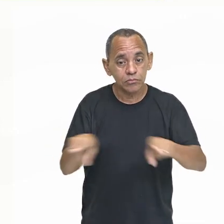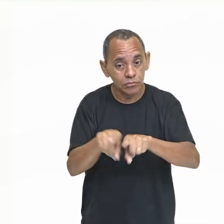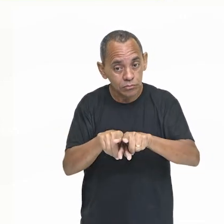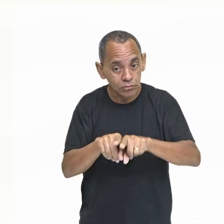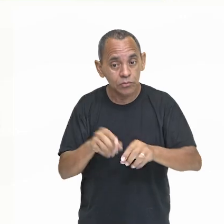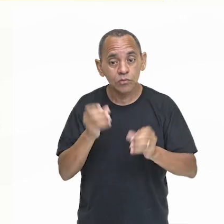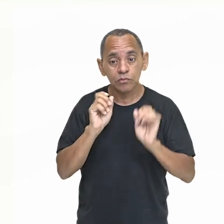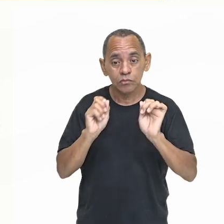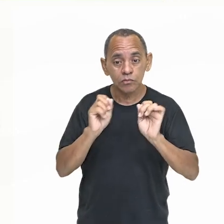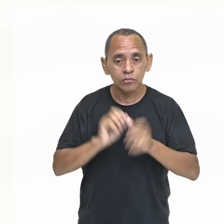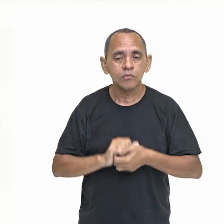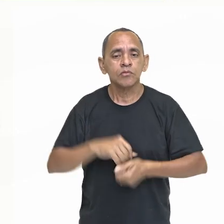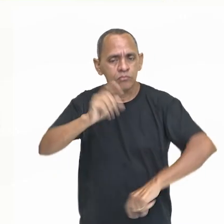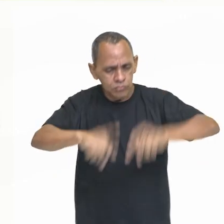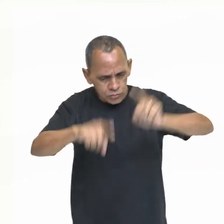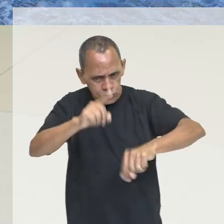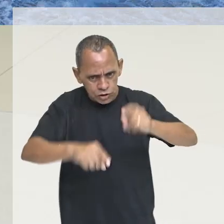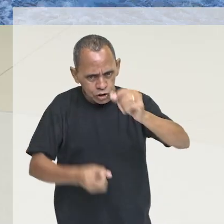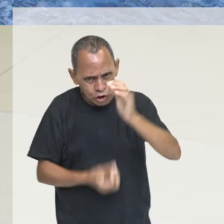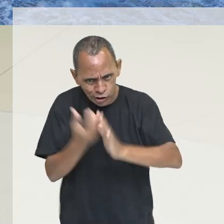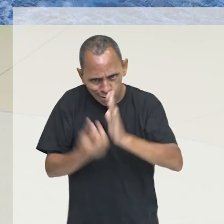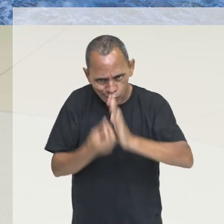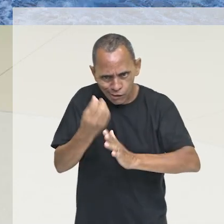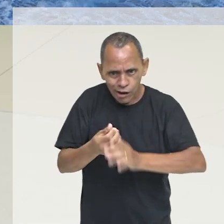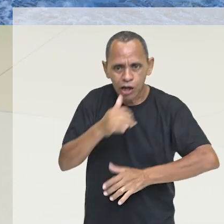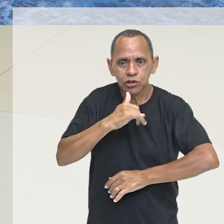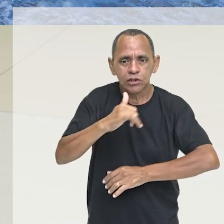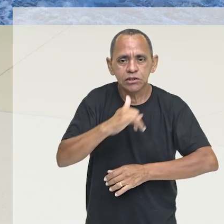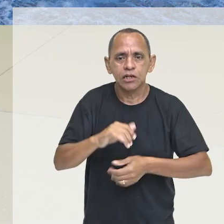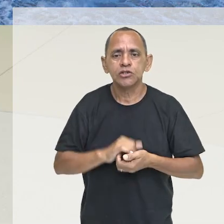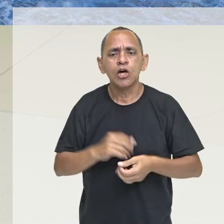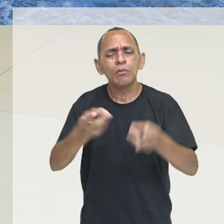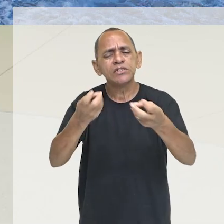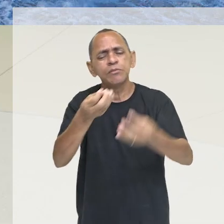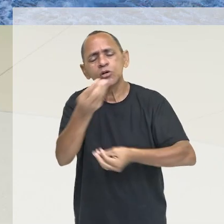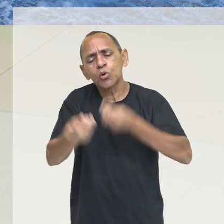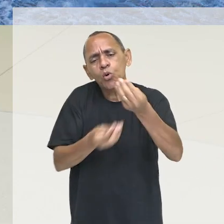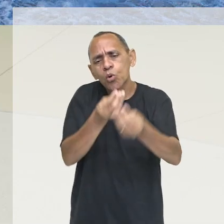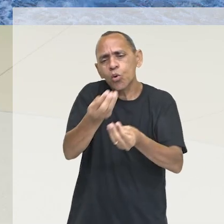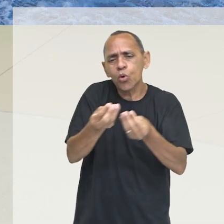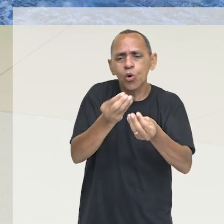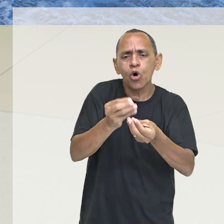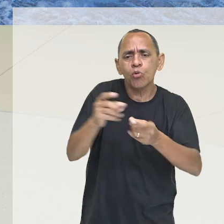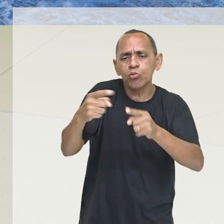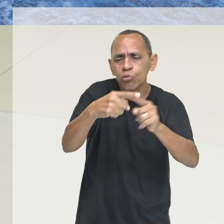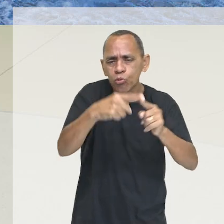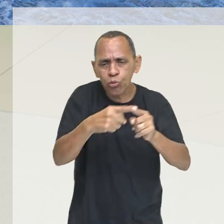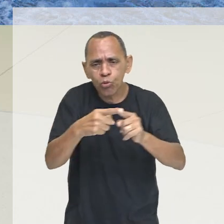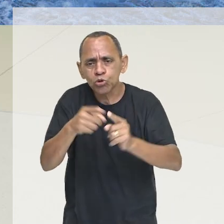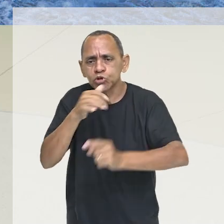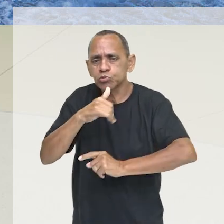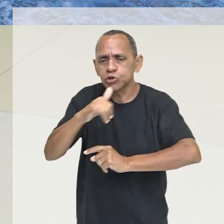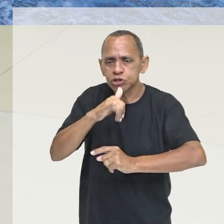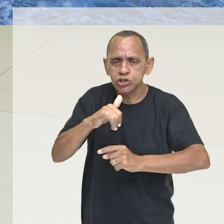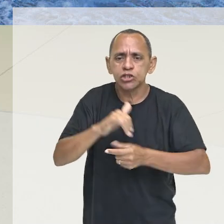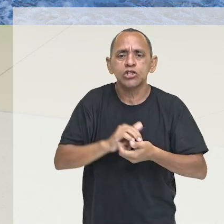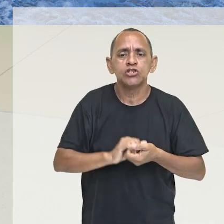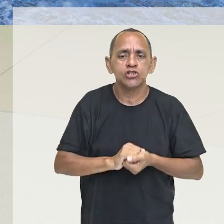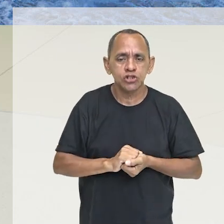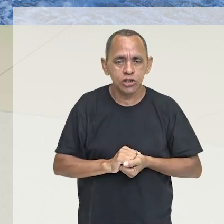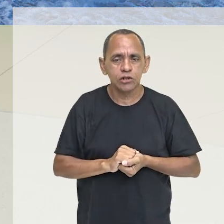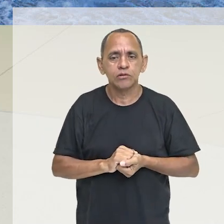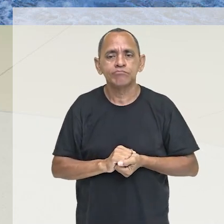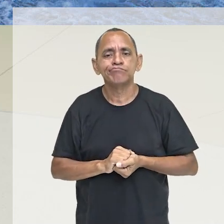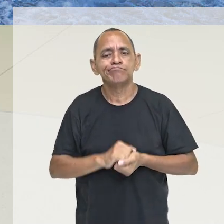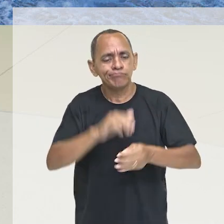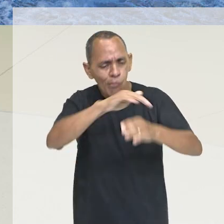gerando eletricidade. Perceberam como o tipo de energia aí, a